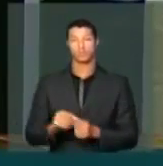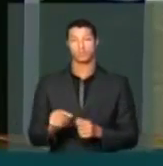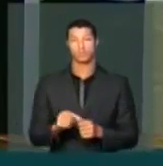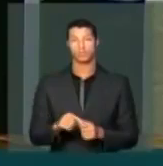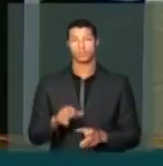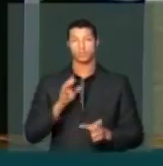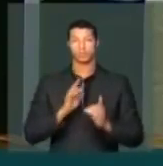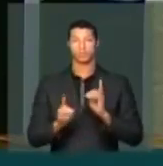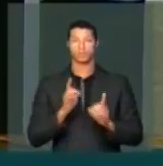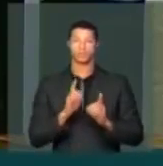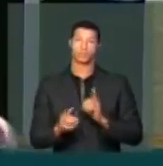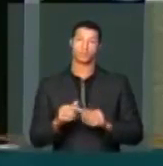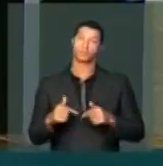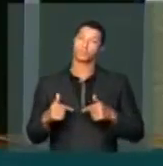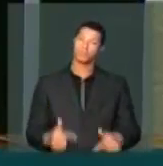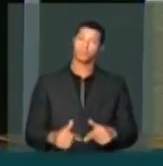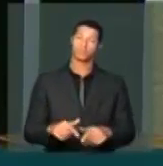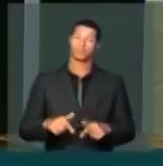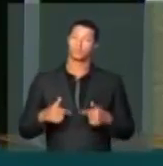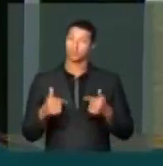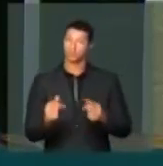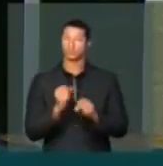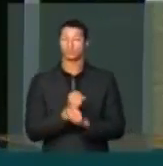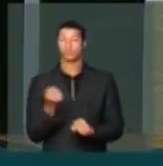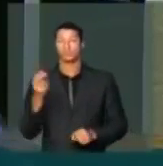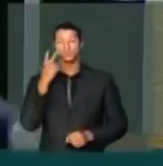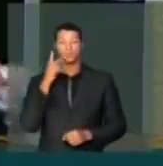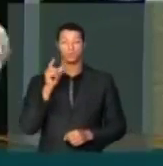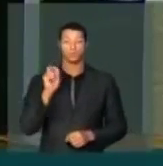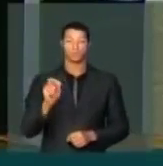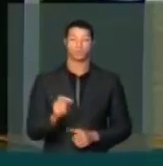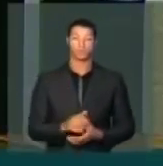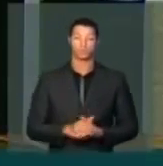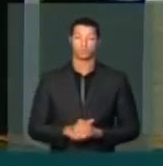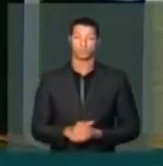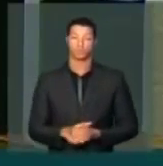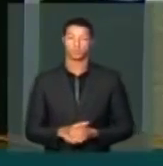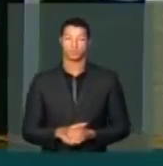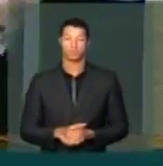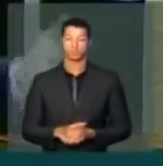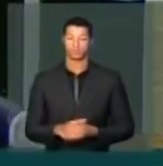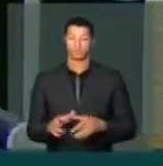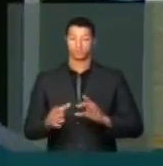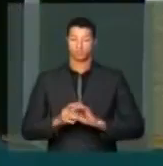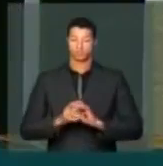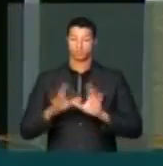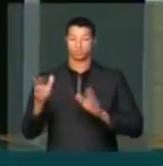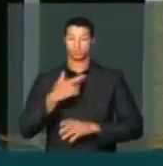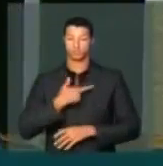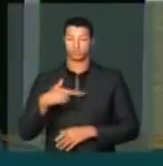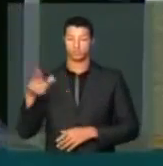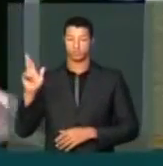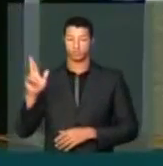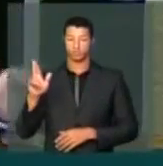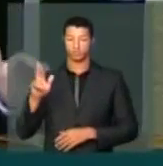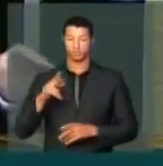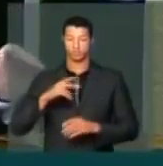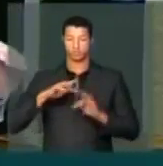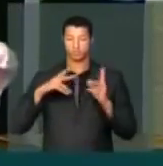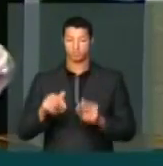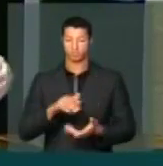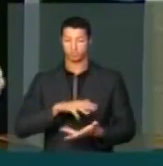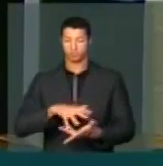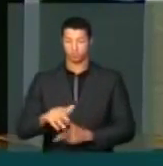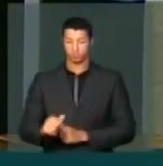essa discussão, esse enfrentamento, essa luta para que a liberdade religiosa em todo o